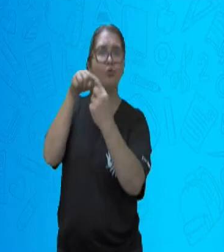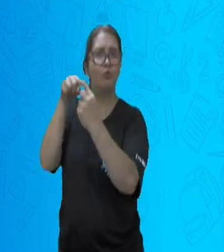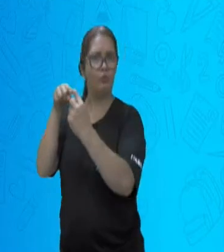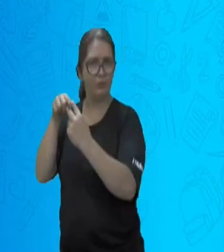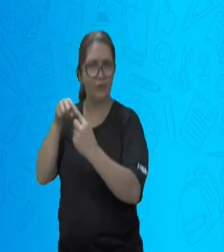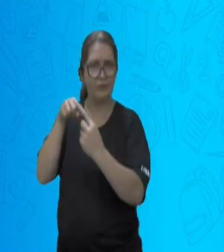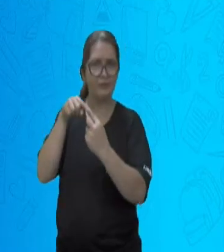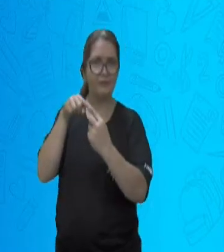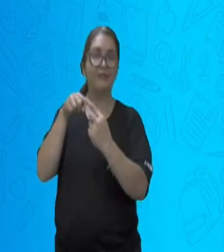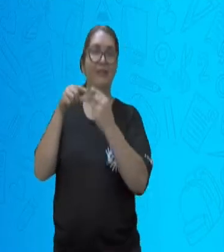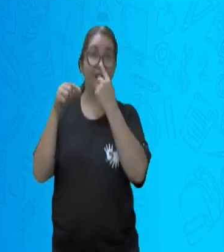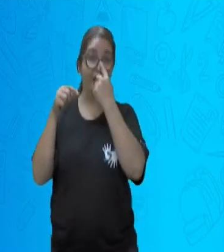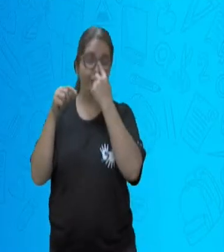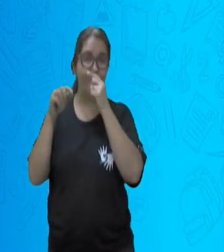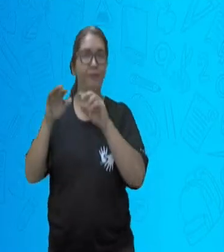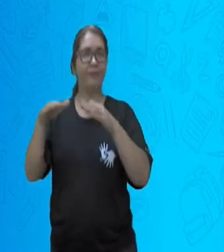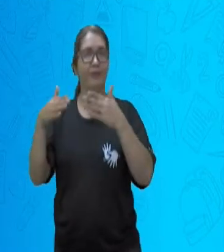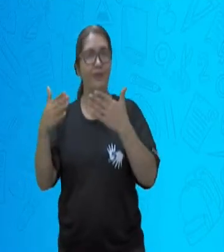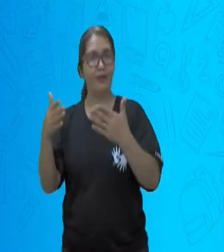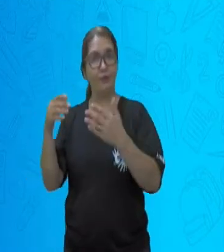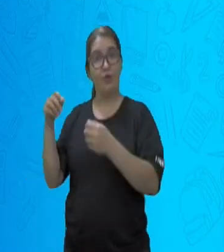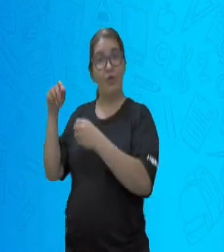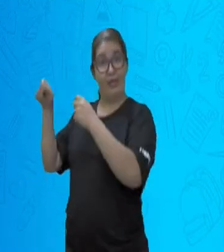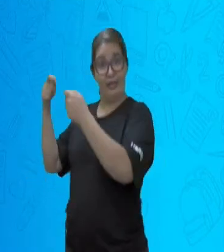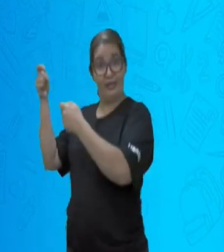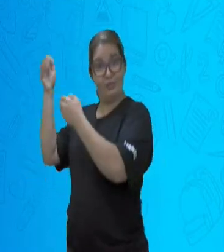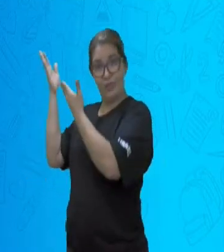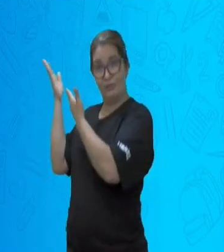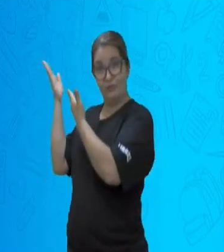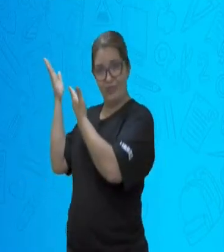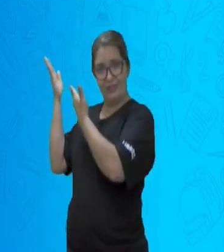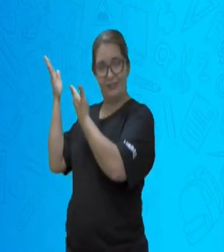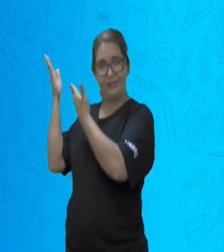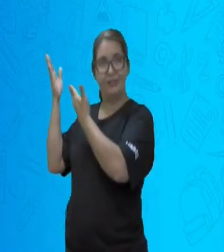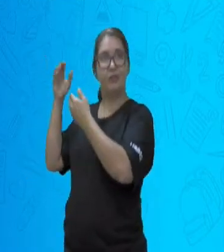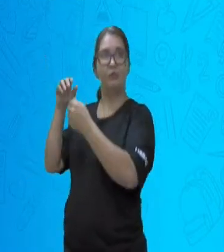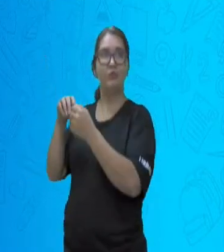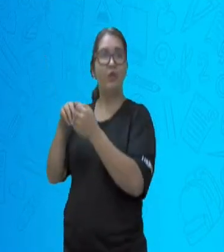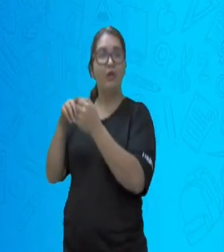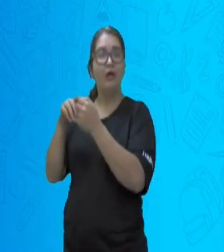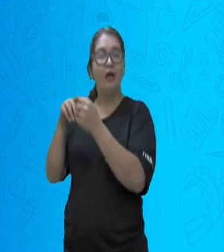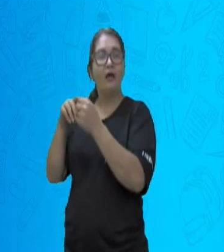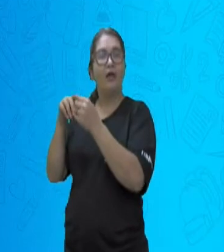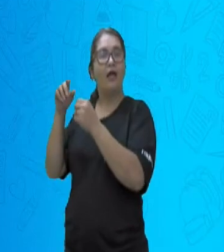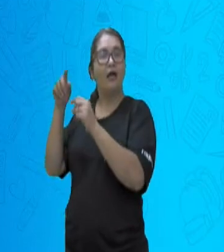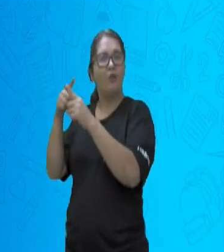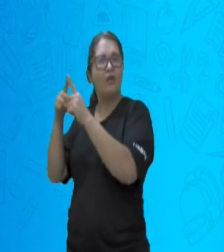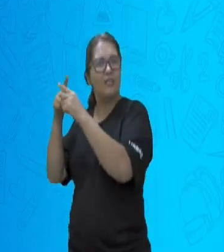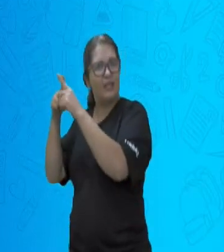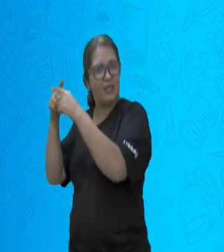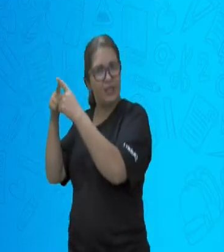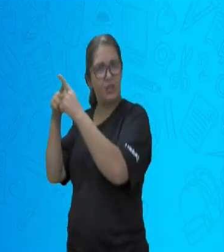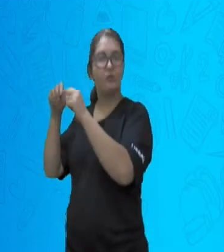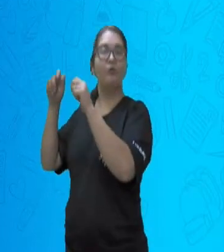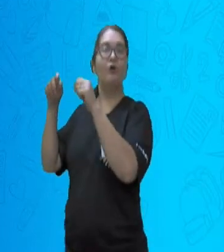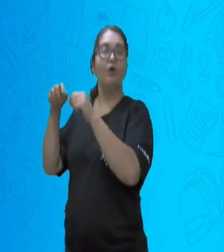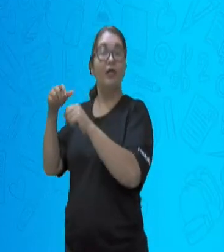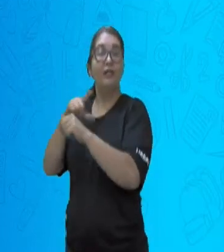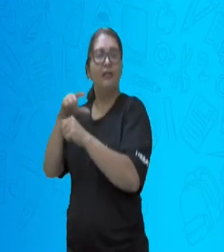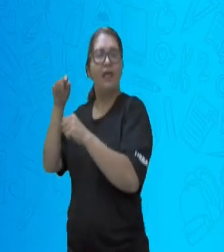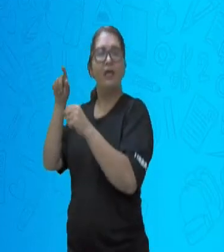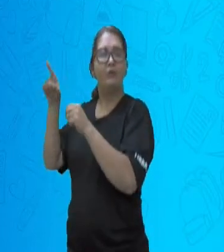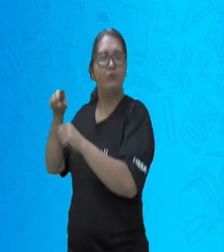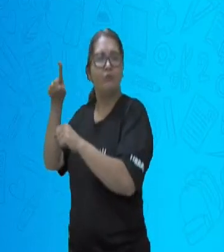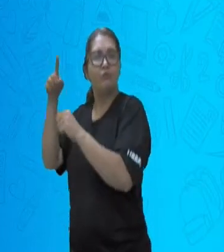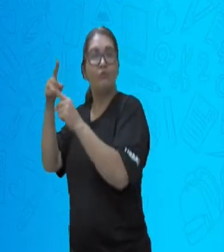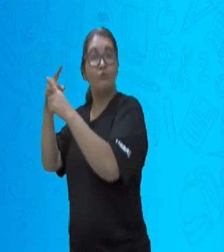diferentes de símbolos para a multiplicação. Então, a gente tem o asterisco, o